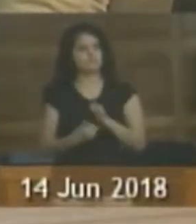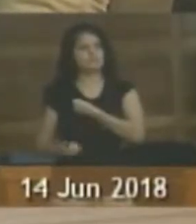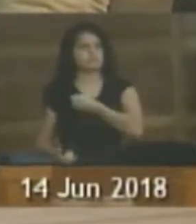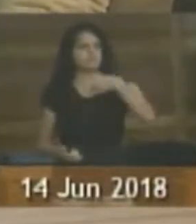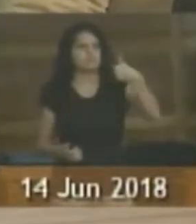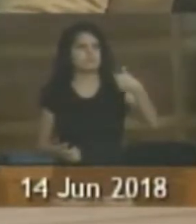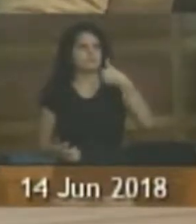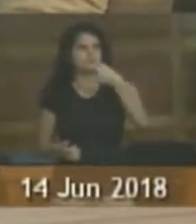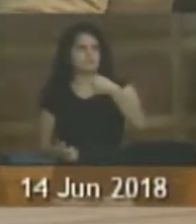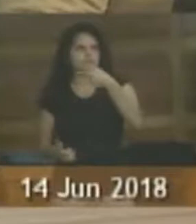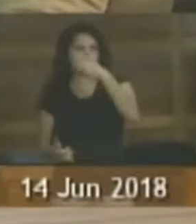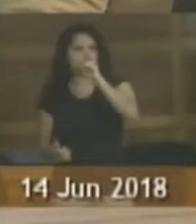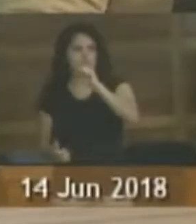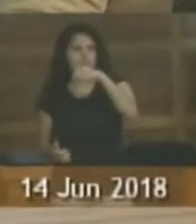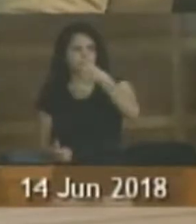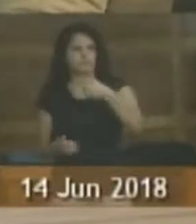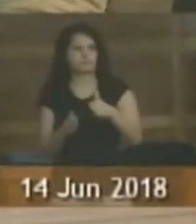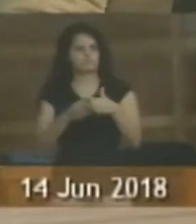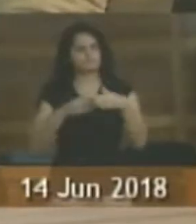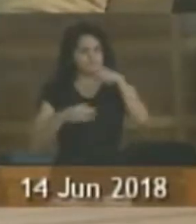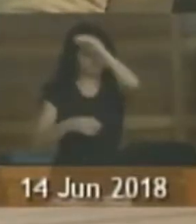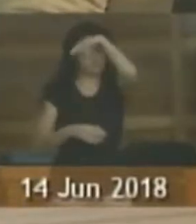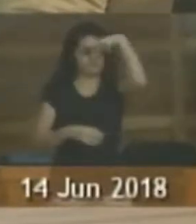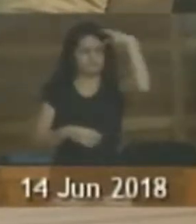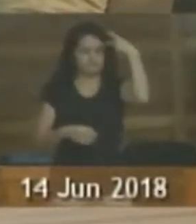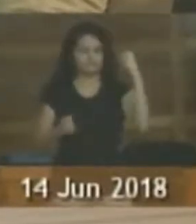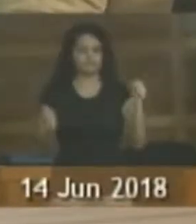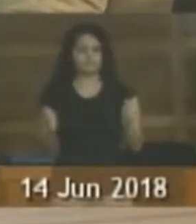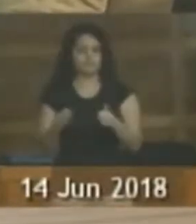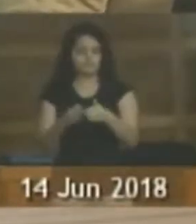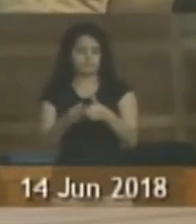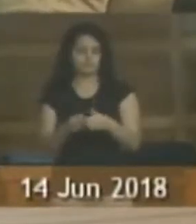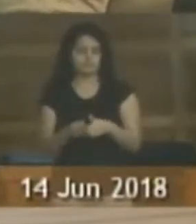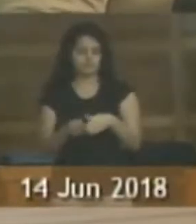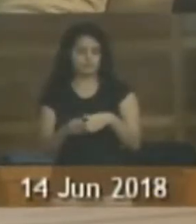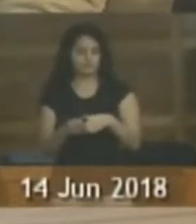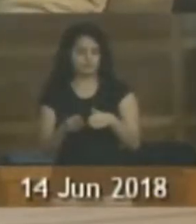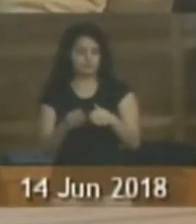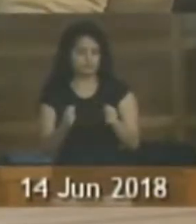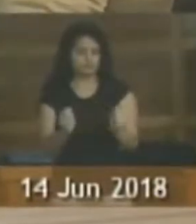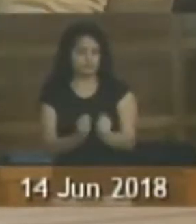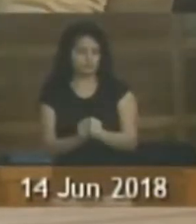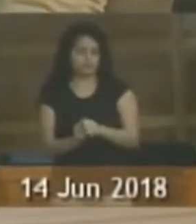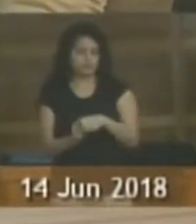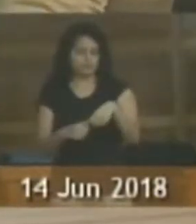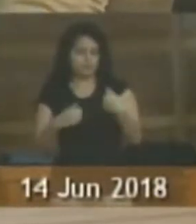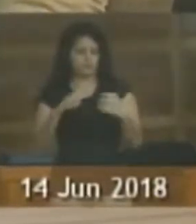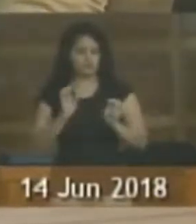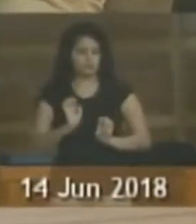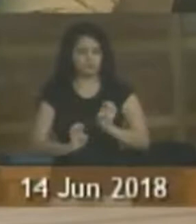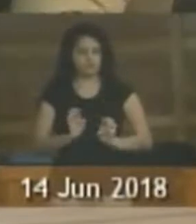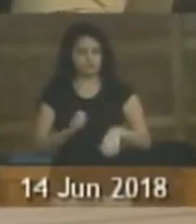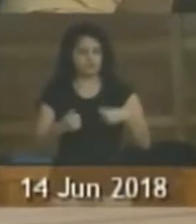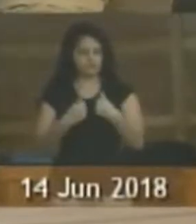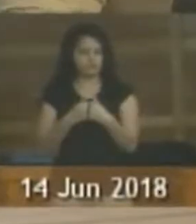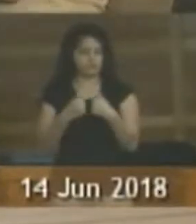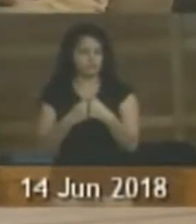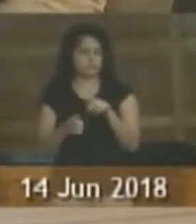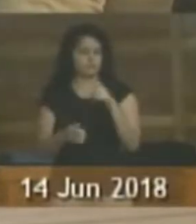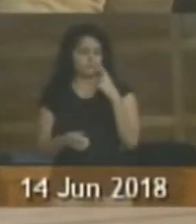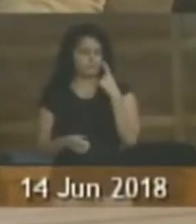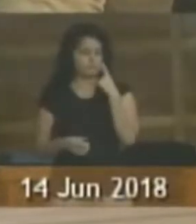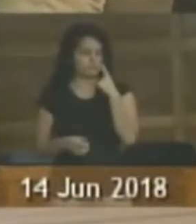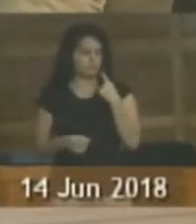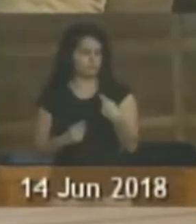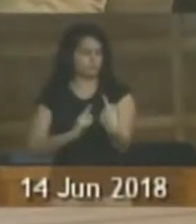1761 de 2018, indicando ao prefeito municipal que interceda junto à empresa Viação Senhor do Bonfim, no sentido de viabilizar uma linha de ônibus